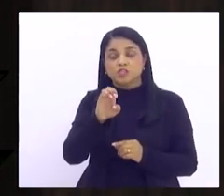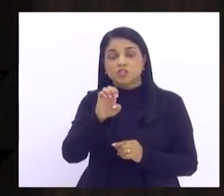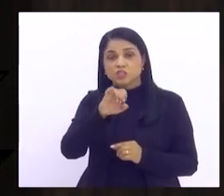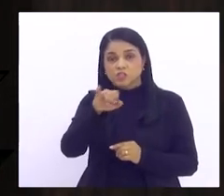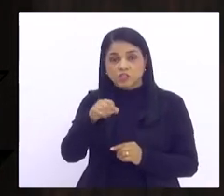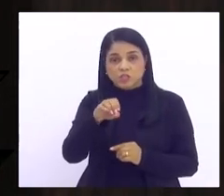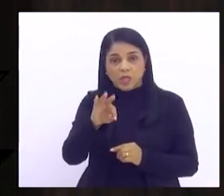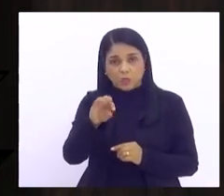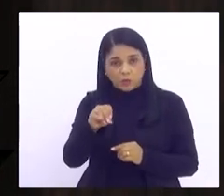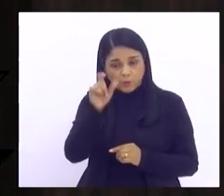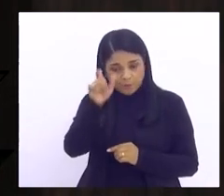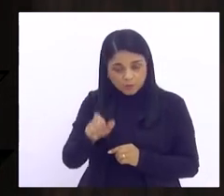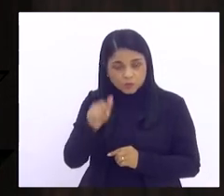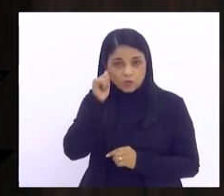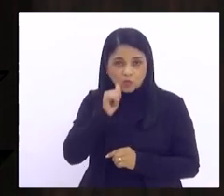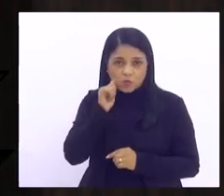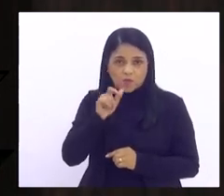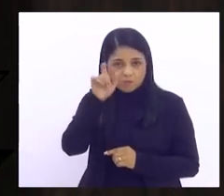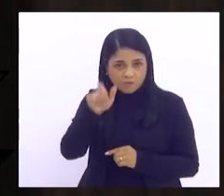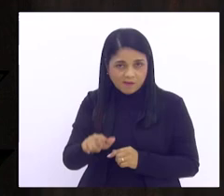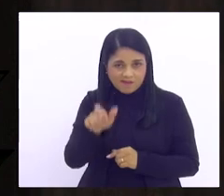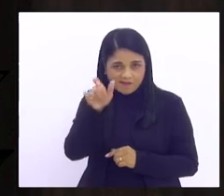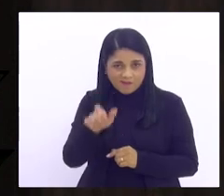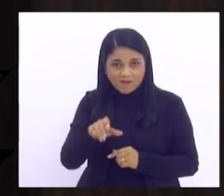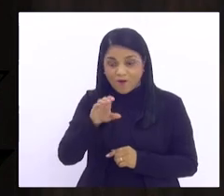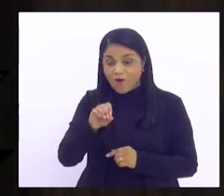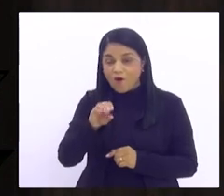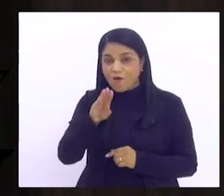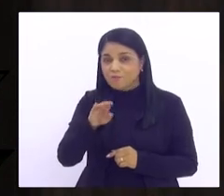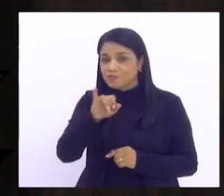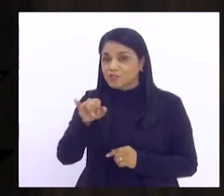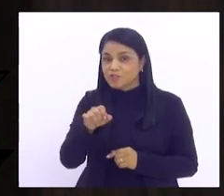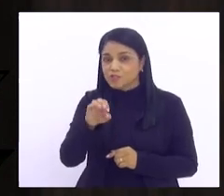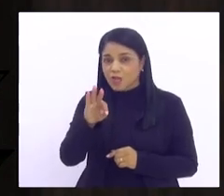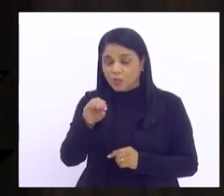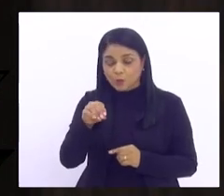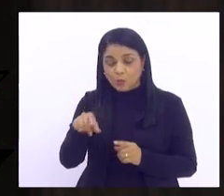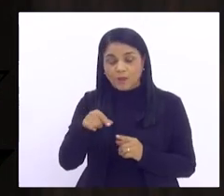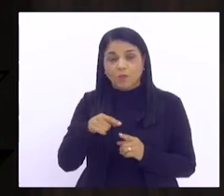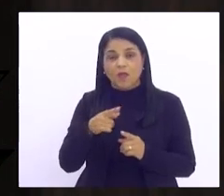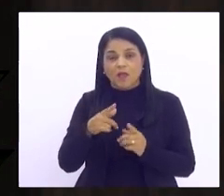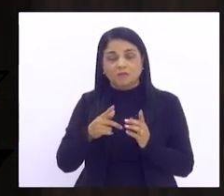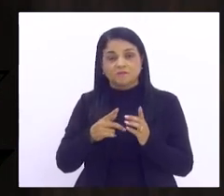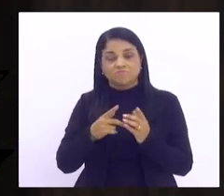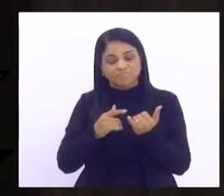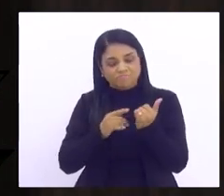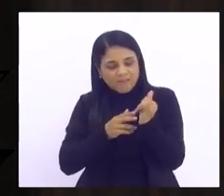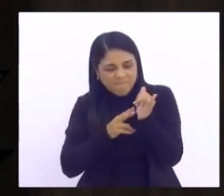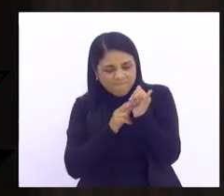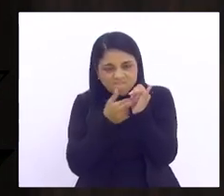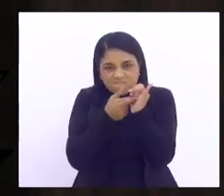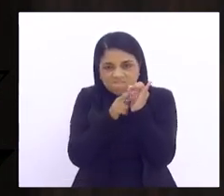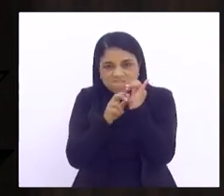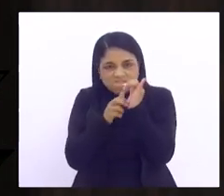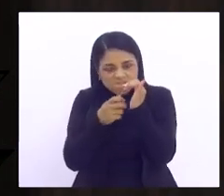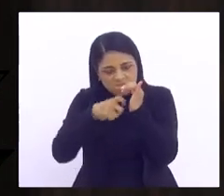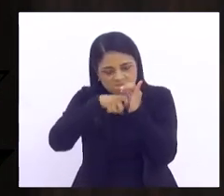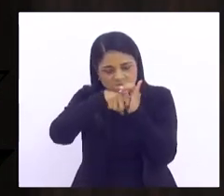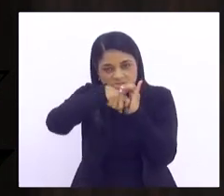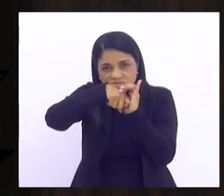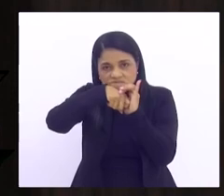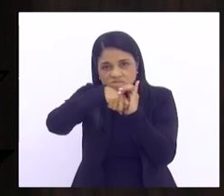perdão. Eles enxergam ali um objeto para ser instrumentalizado para avançar uma agenda. Eles não enxergam a